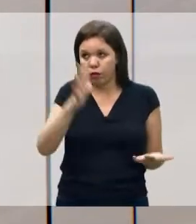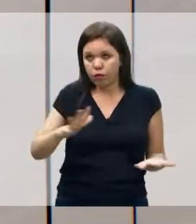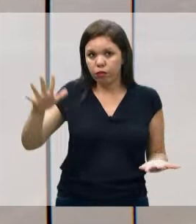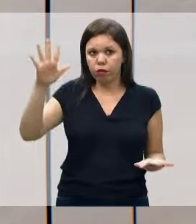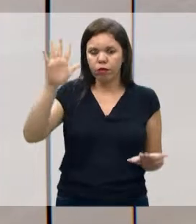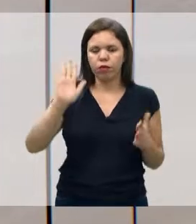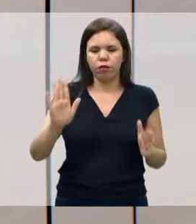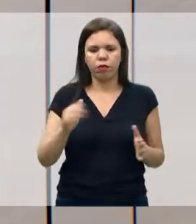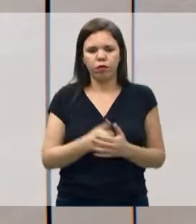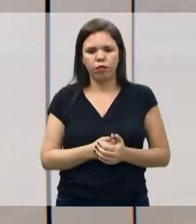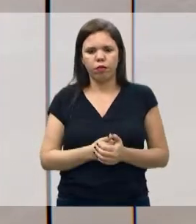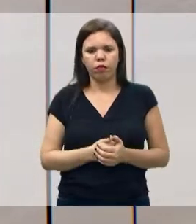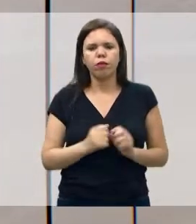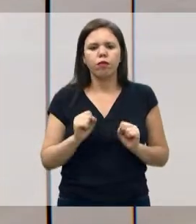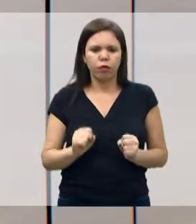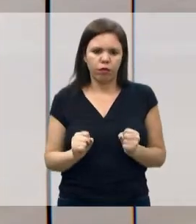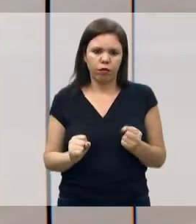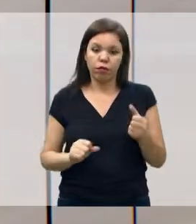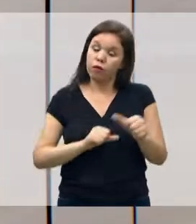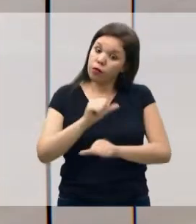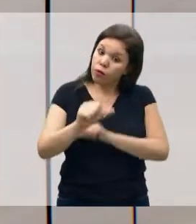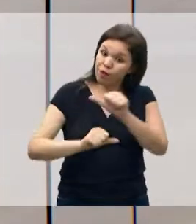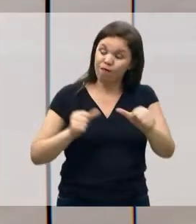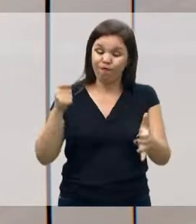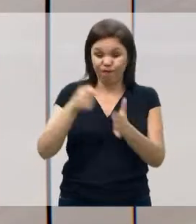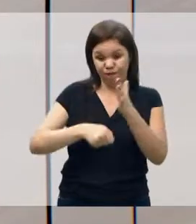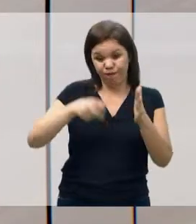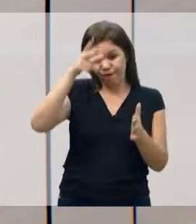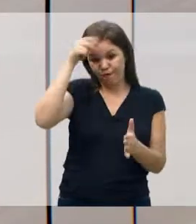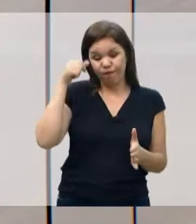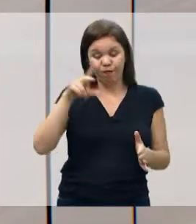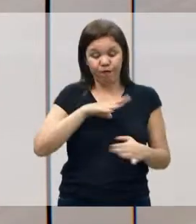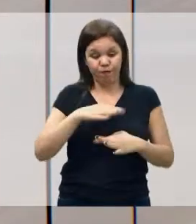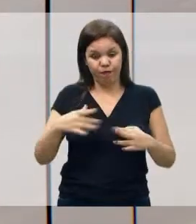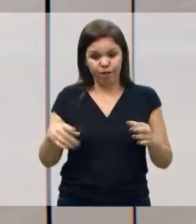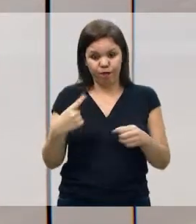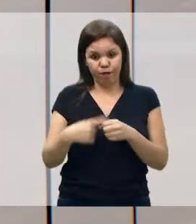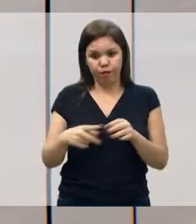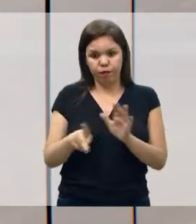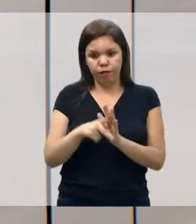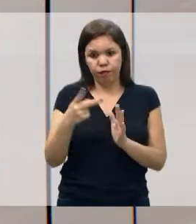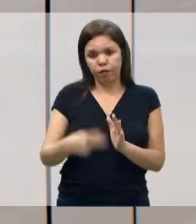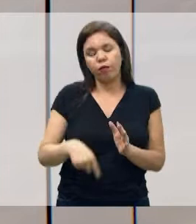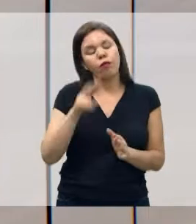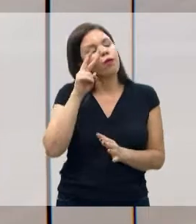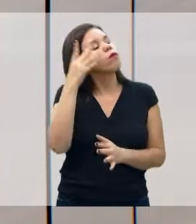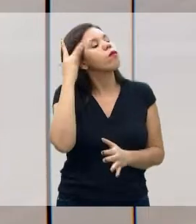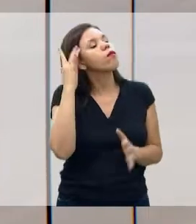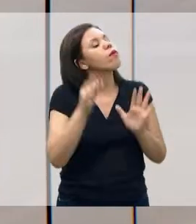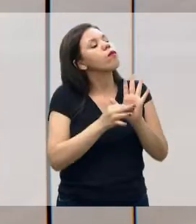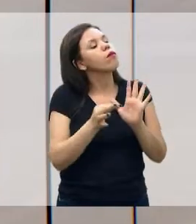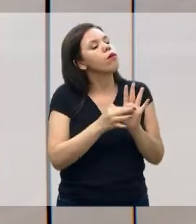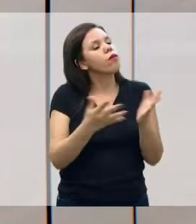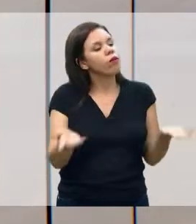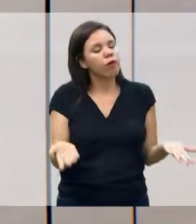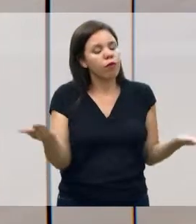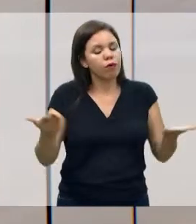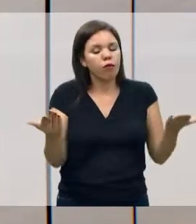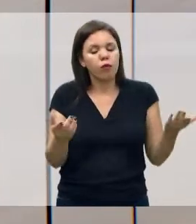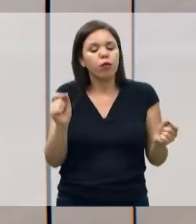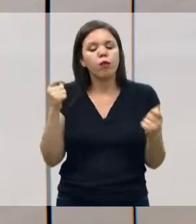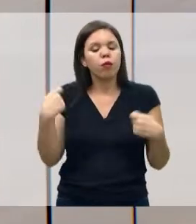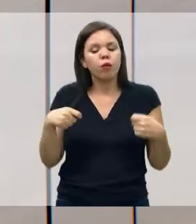que diretamente pode impactar, sim, nas políticas públicas municipais. O que o senhor vê como hoje, o